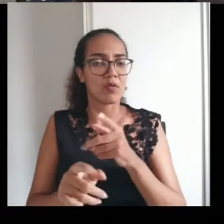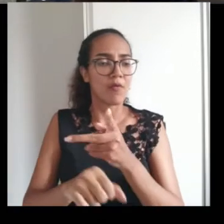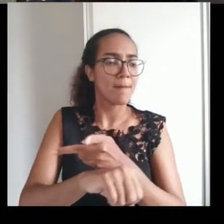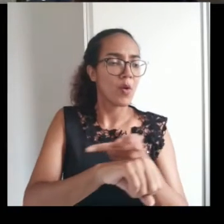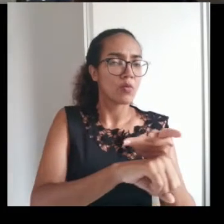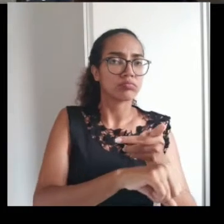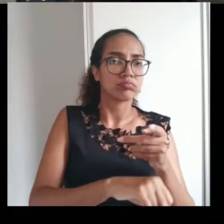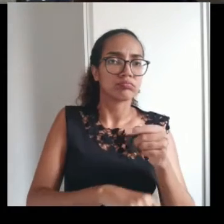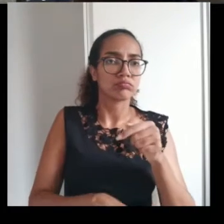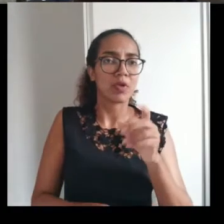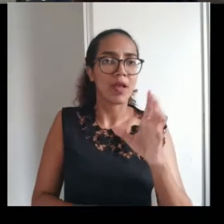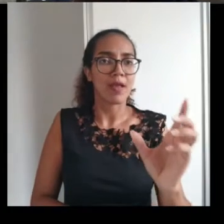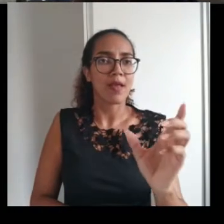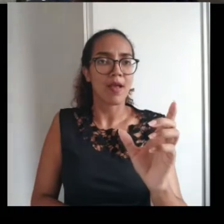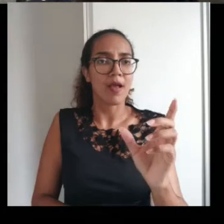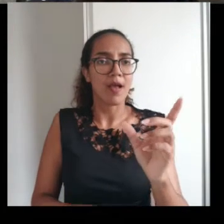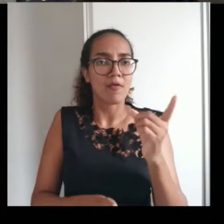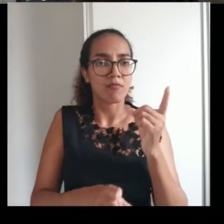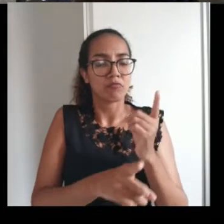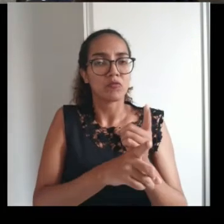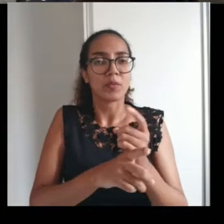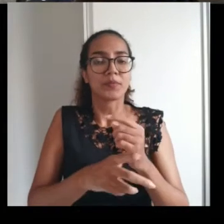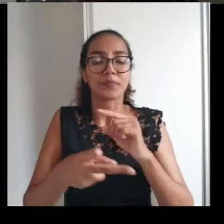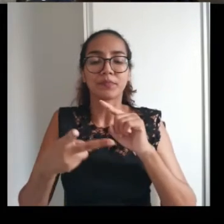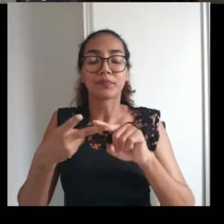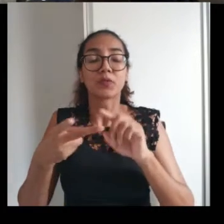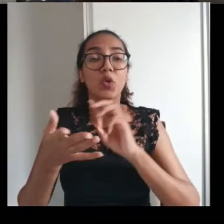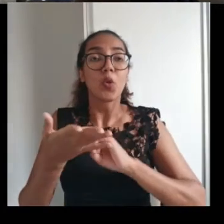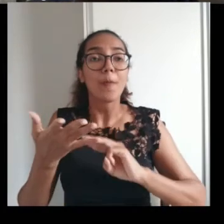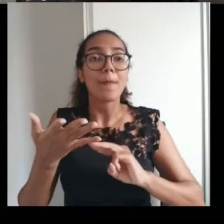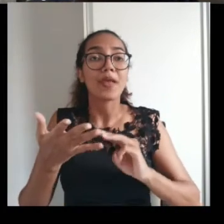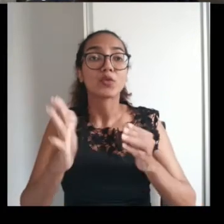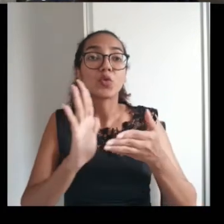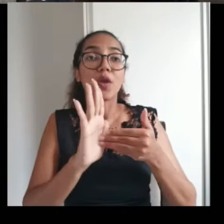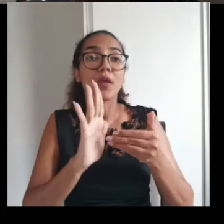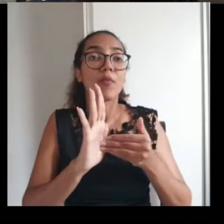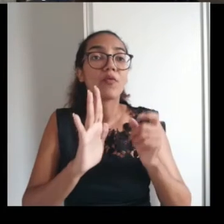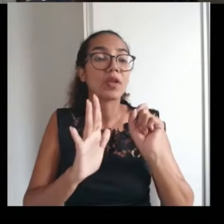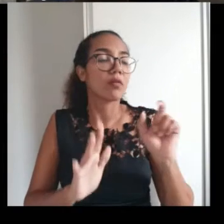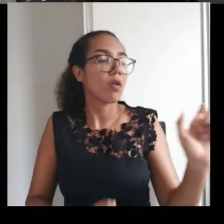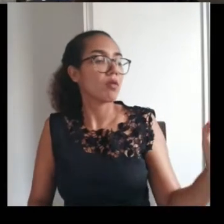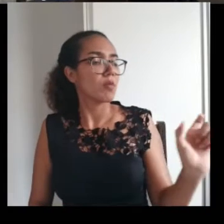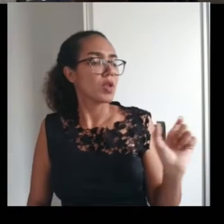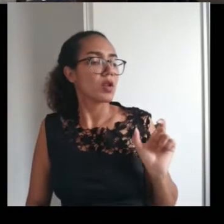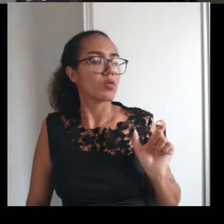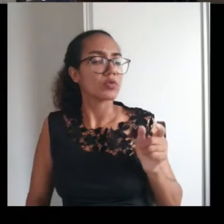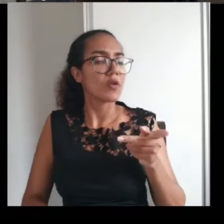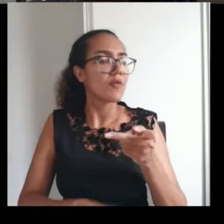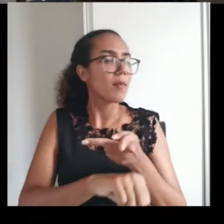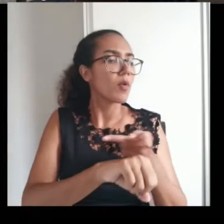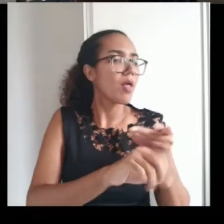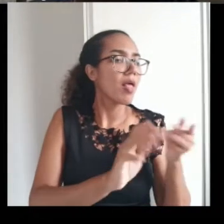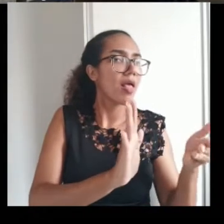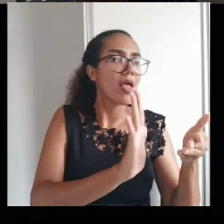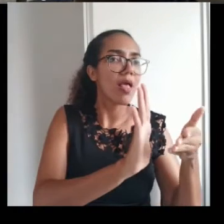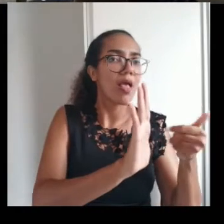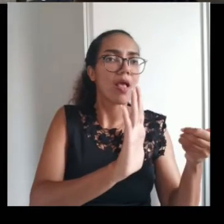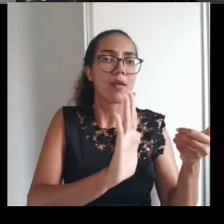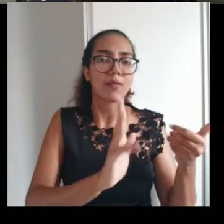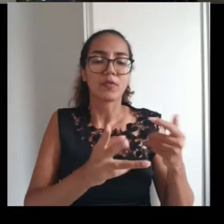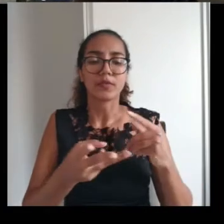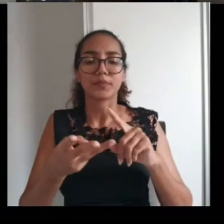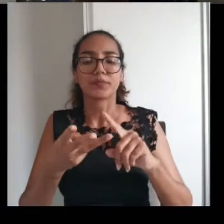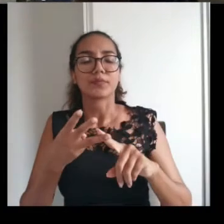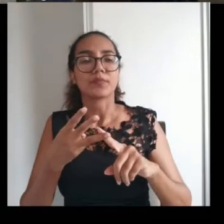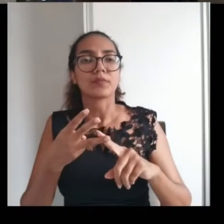Ele vai ter um método aqui, remover, que recebe o número da conta e remove uma conta, por exemplo, é o delete. Ele